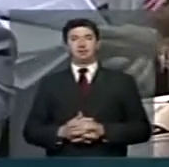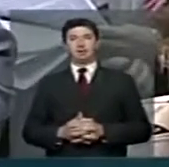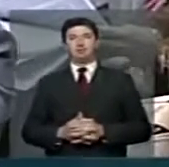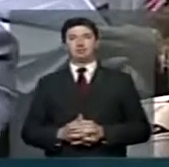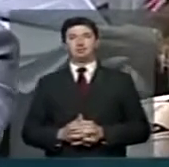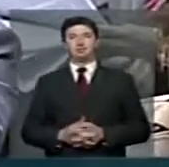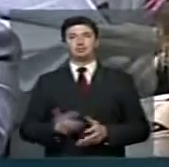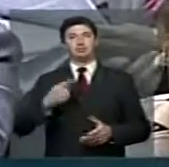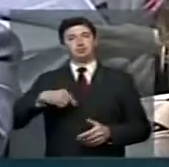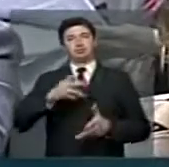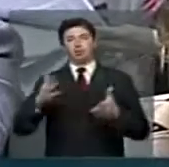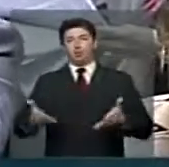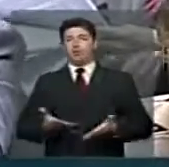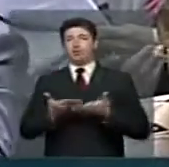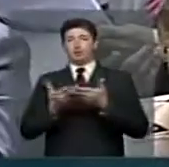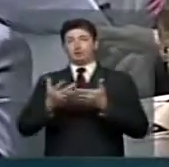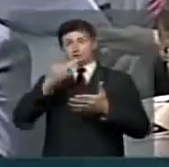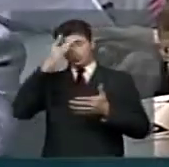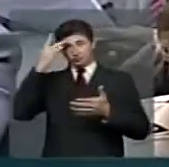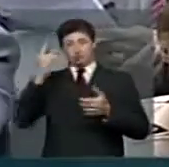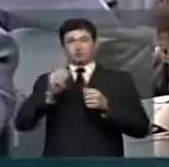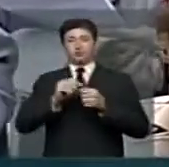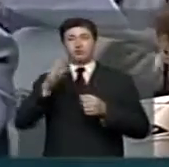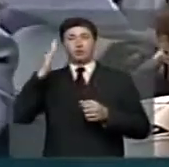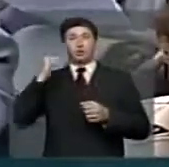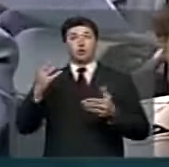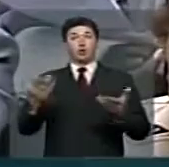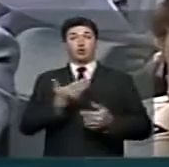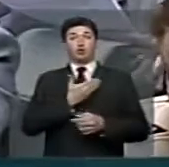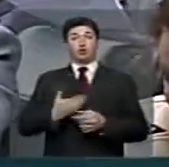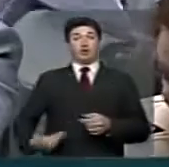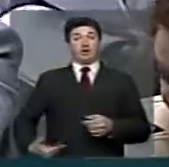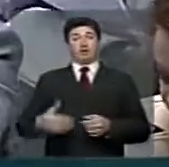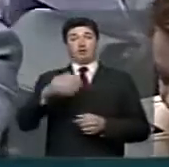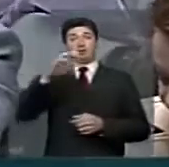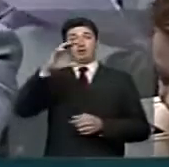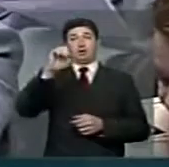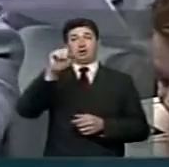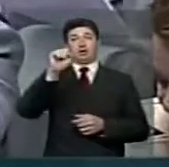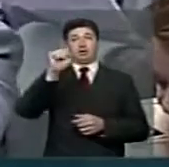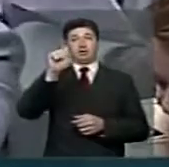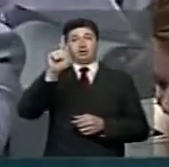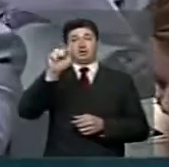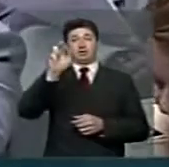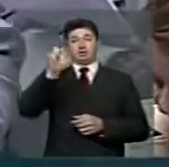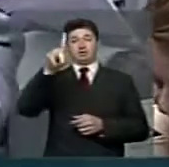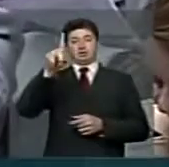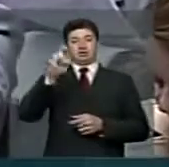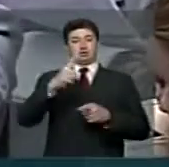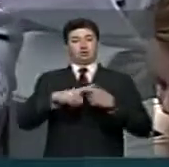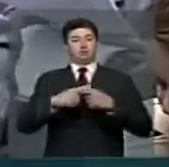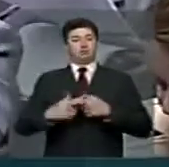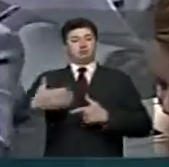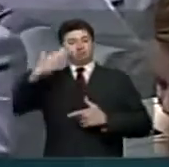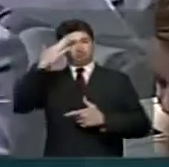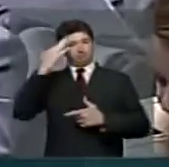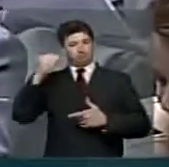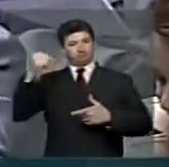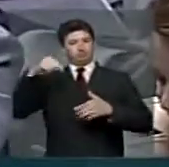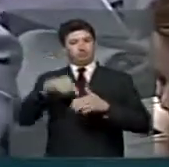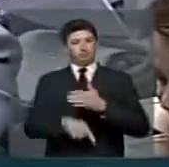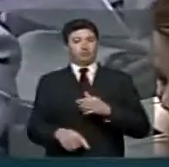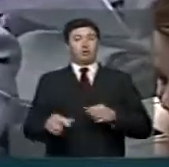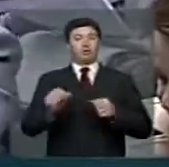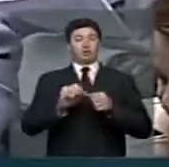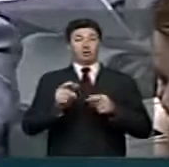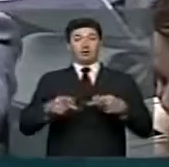Queremos homenagear o autor, hoje governador Renato Casagrande, que com sabedoria ajuizou esse